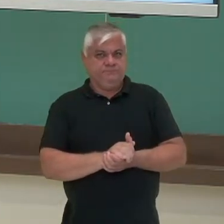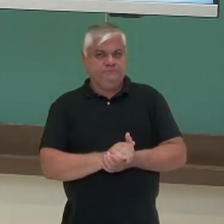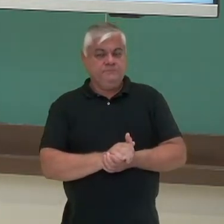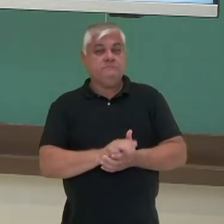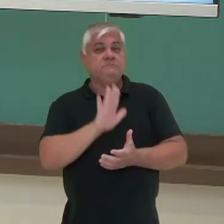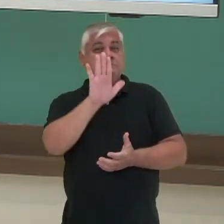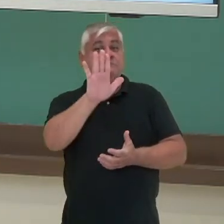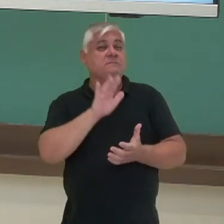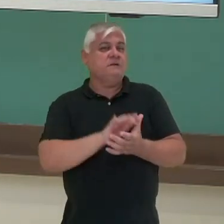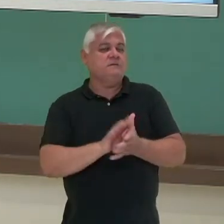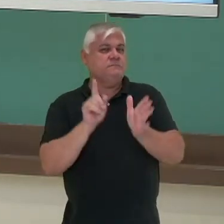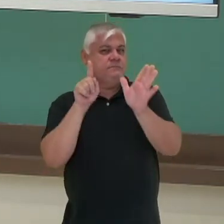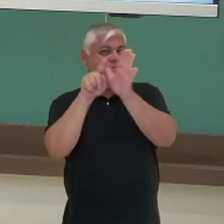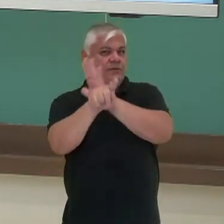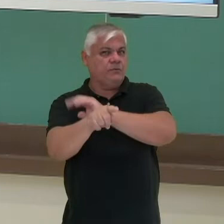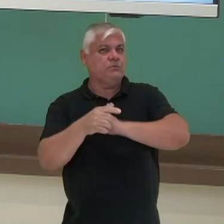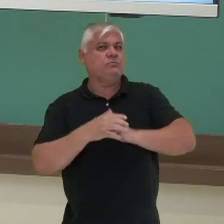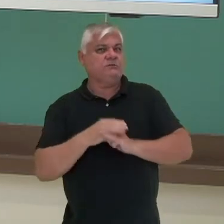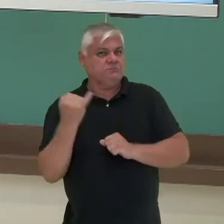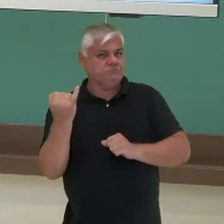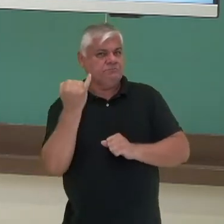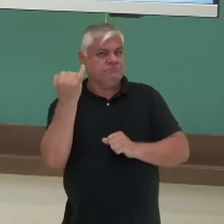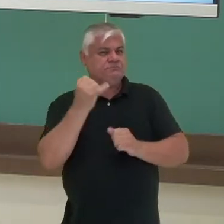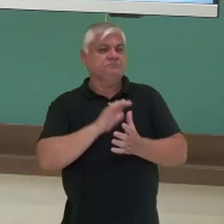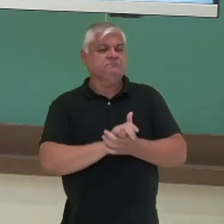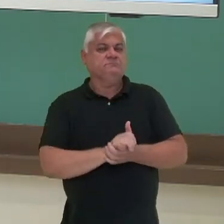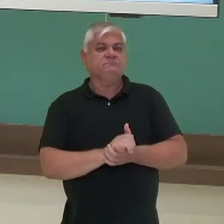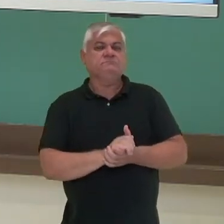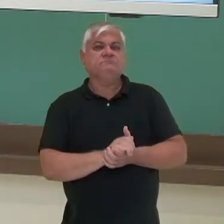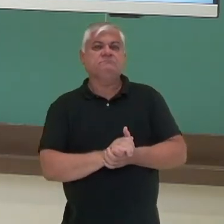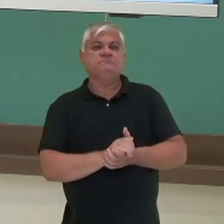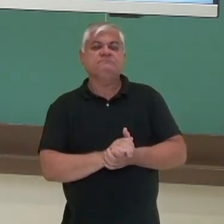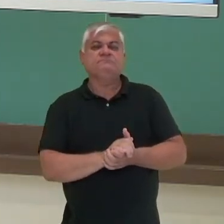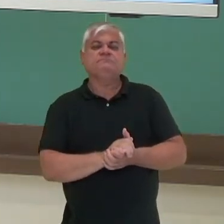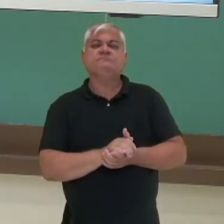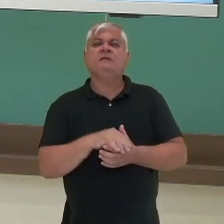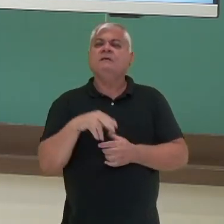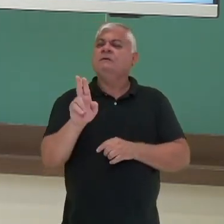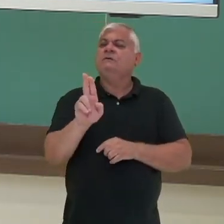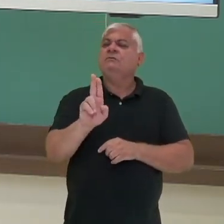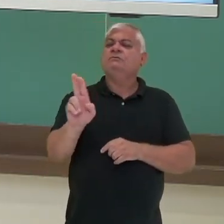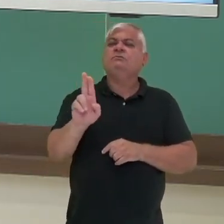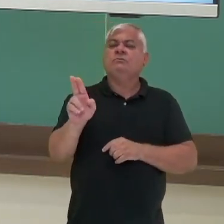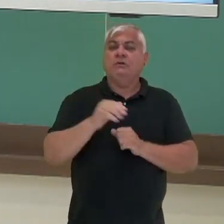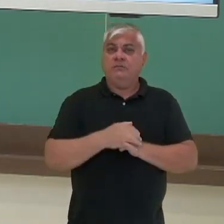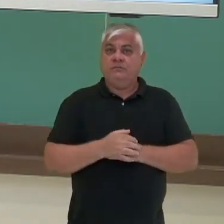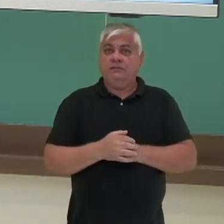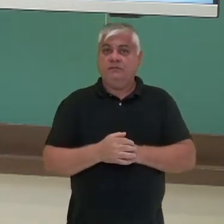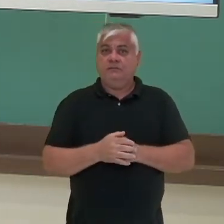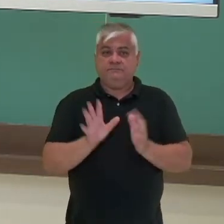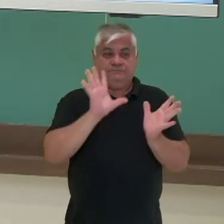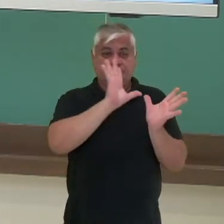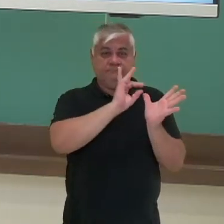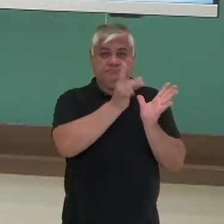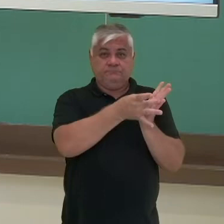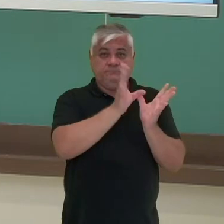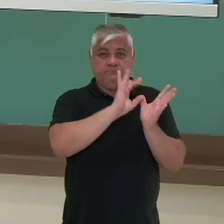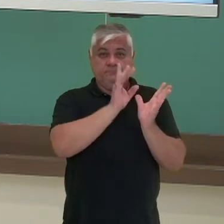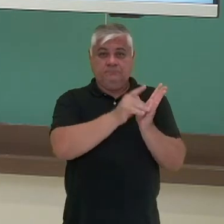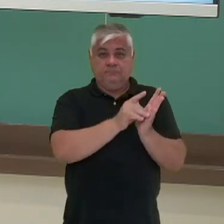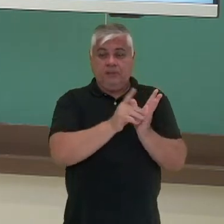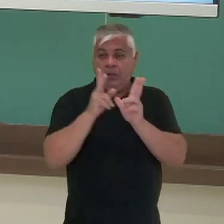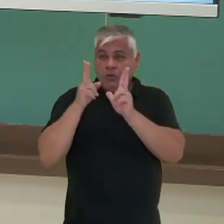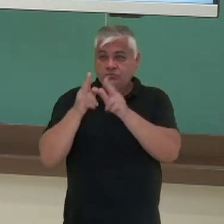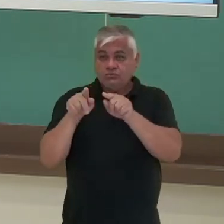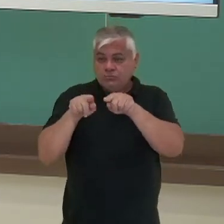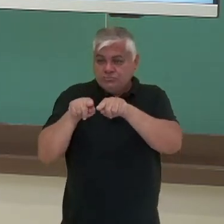Agora, vamos a uma perguntinha fundamental aqui. Você sabe como se chama quando duas vogais estão em sequência